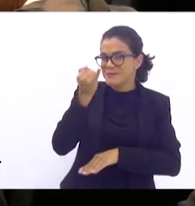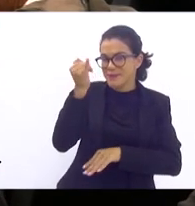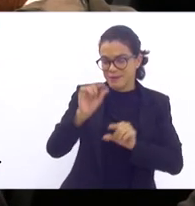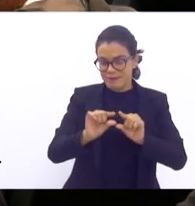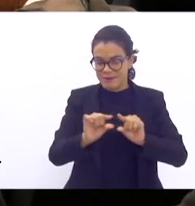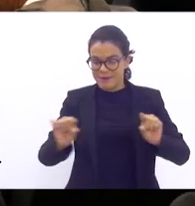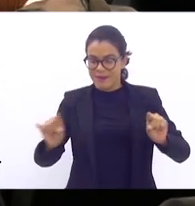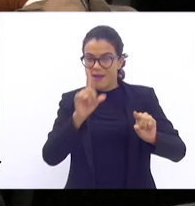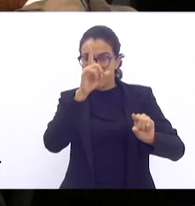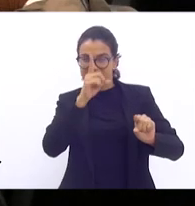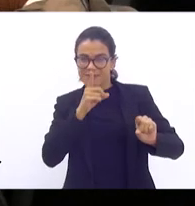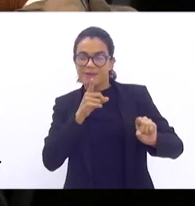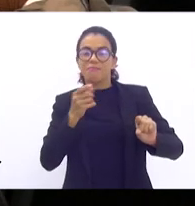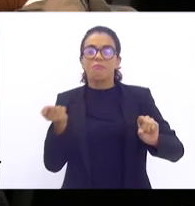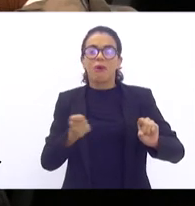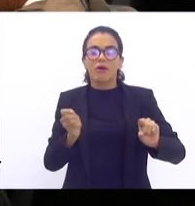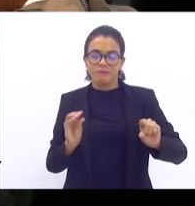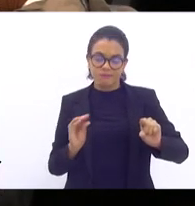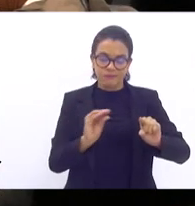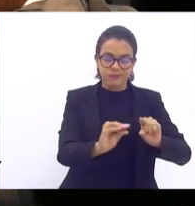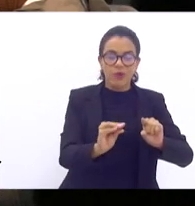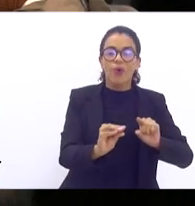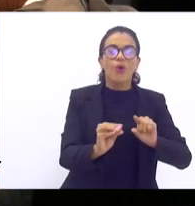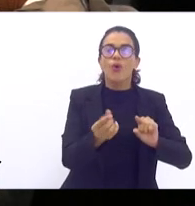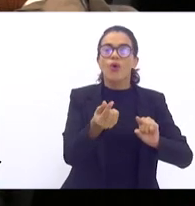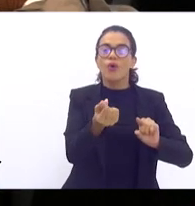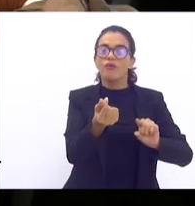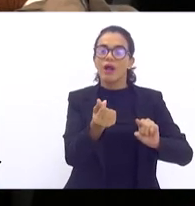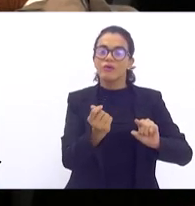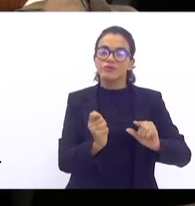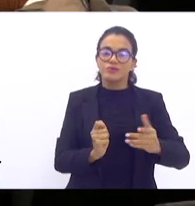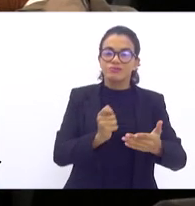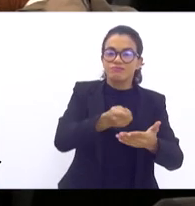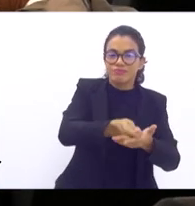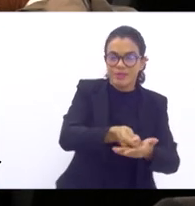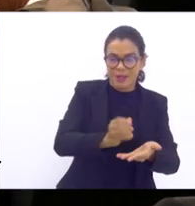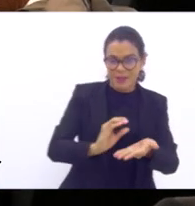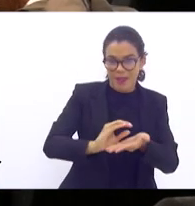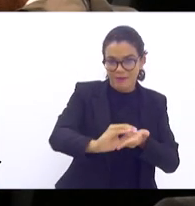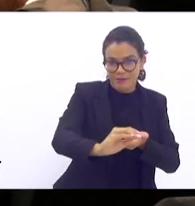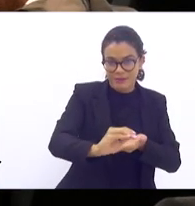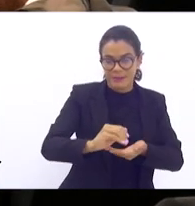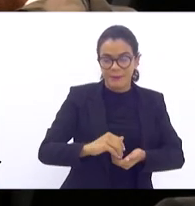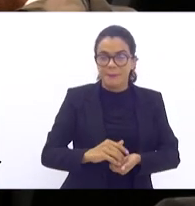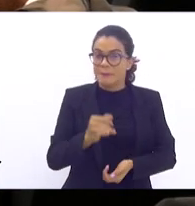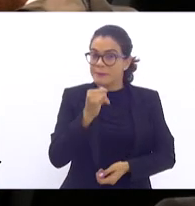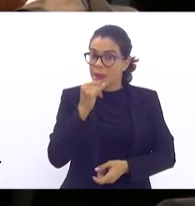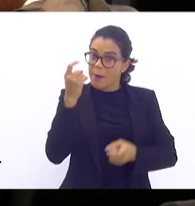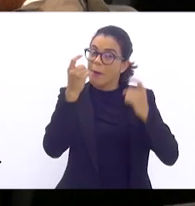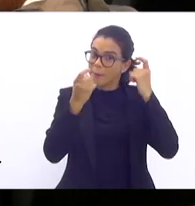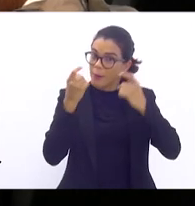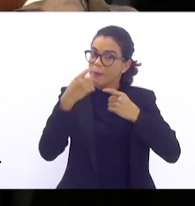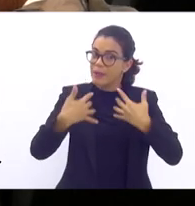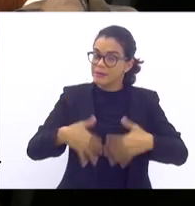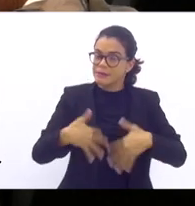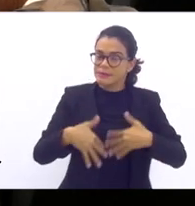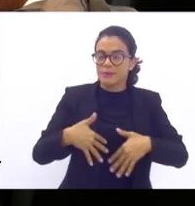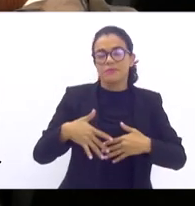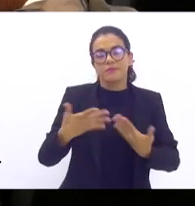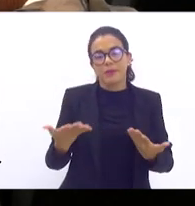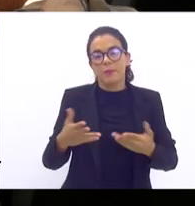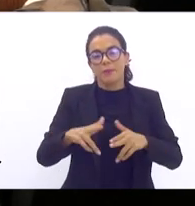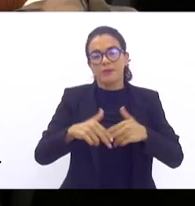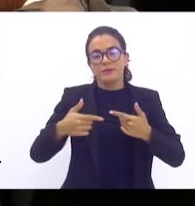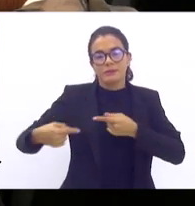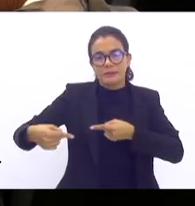o parlamentar vai poder colocar recurso para o custeio que é outra preocupação muito grande e dentro dessa discussão que nós